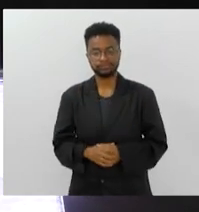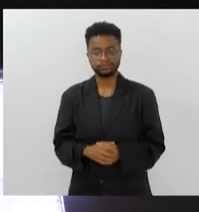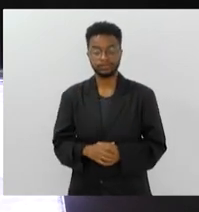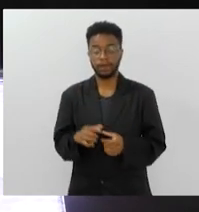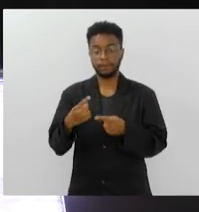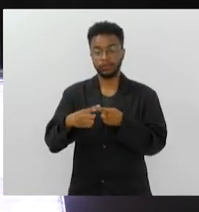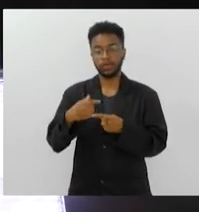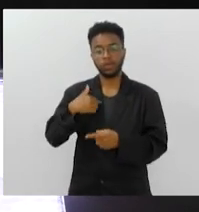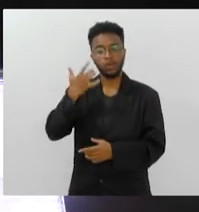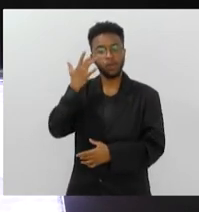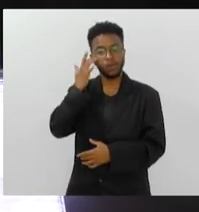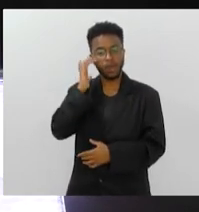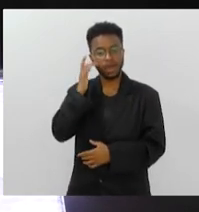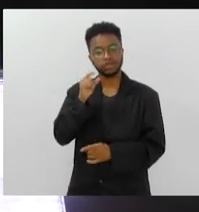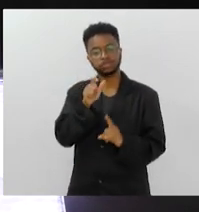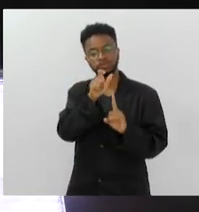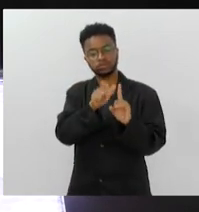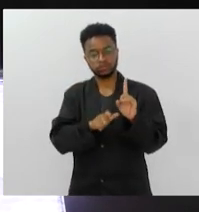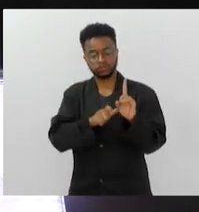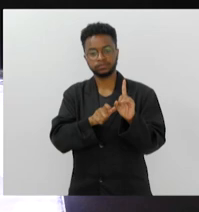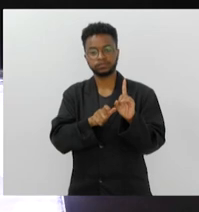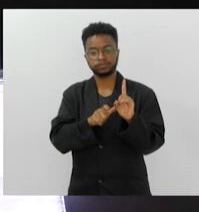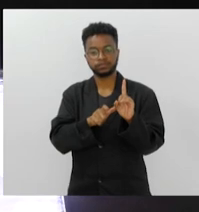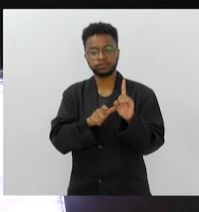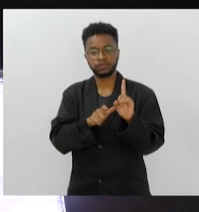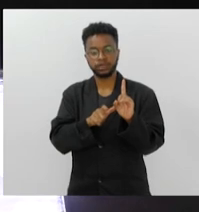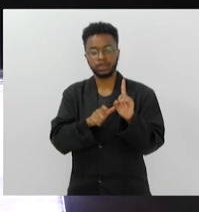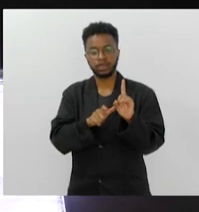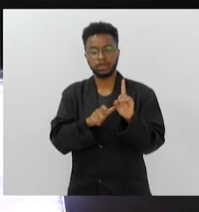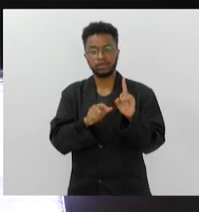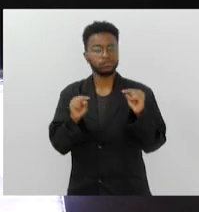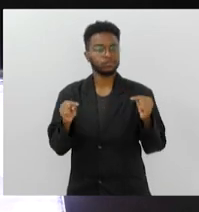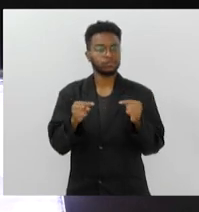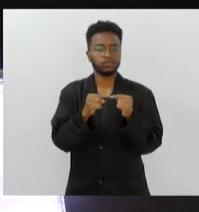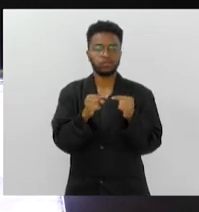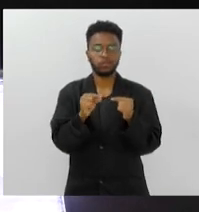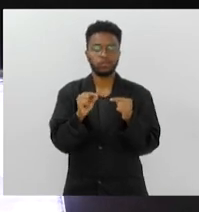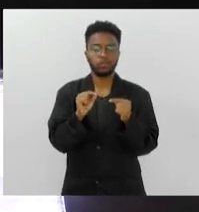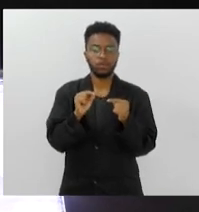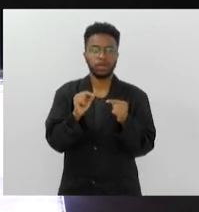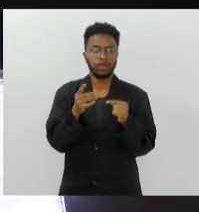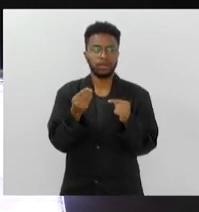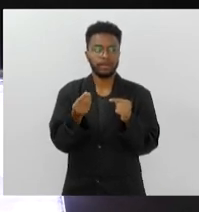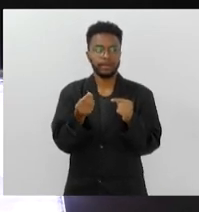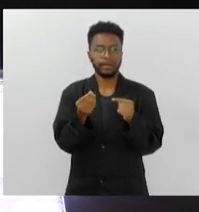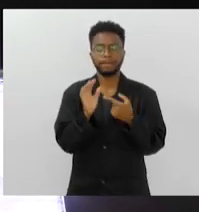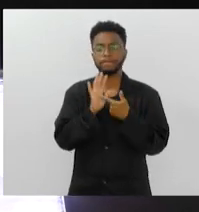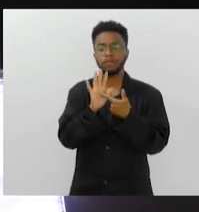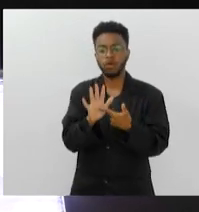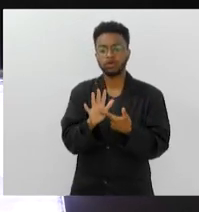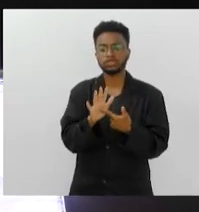que o senhor Orlandino ele materializa muito de todas as formas, materializa muito do que